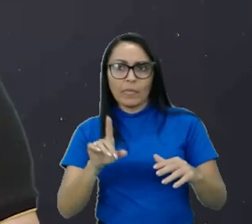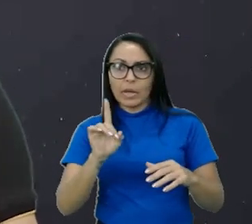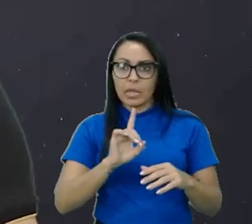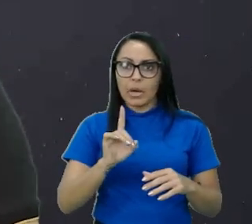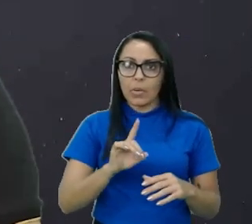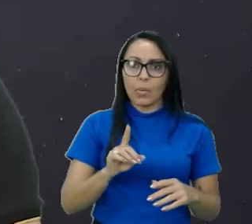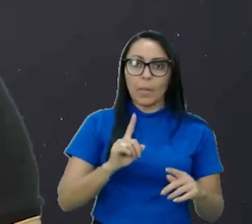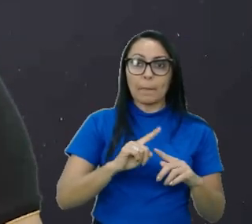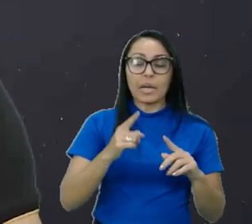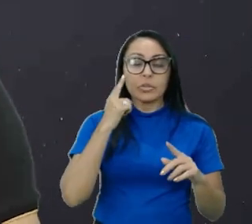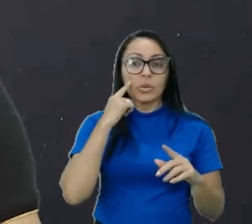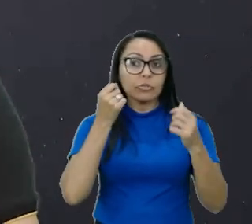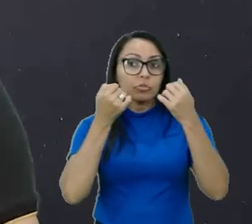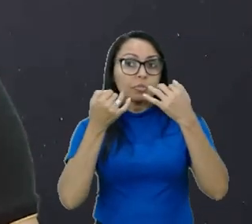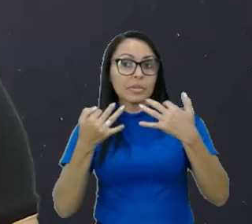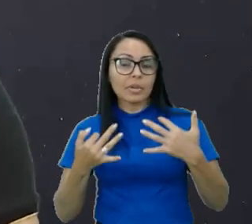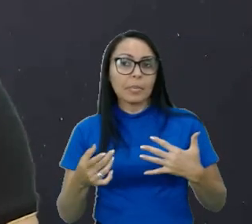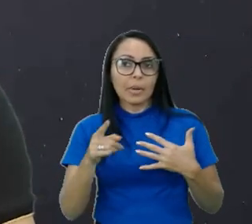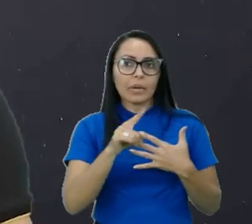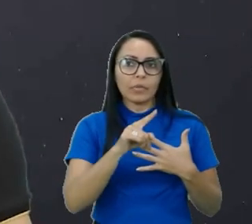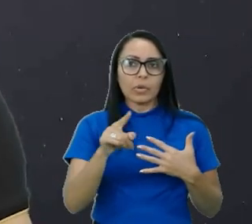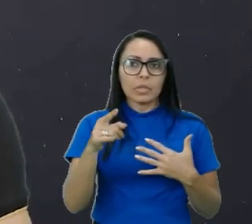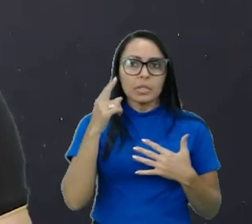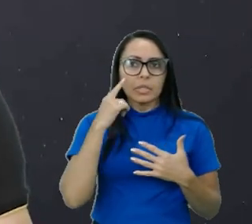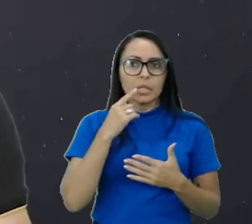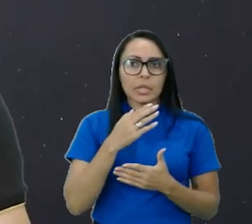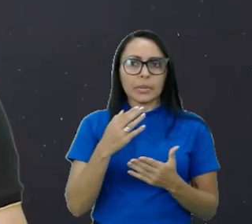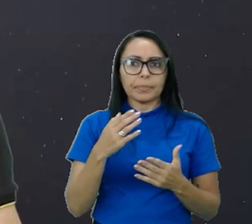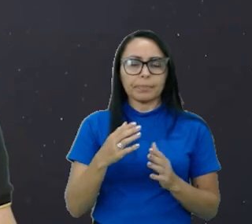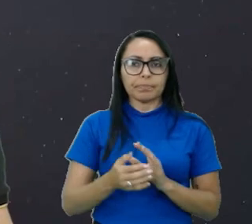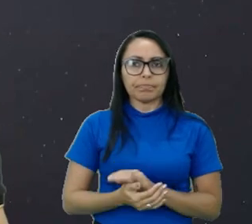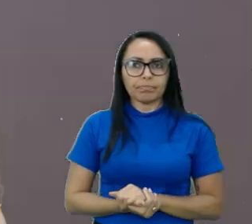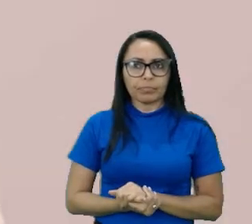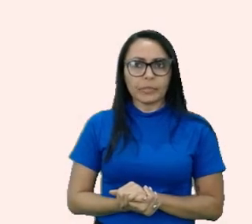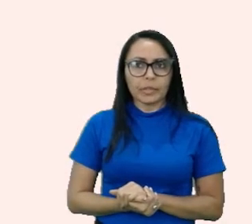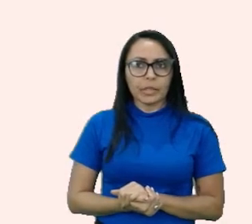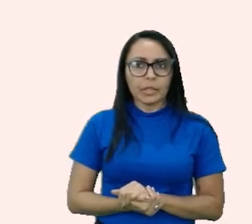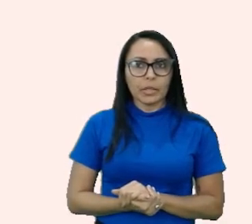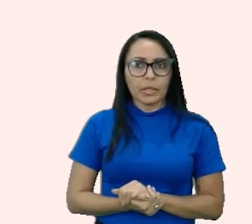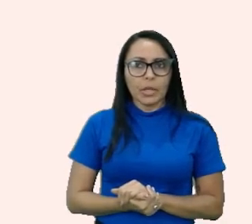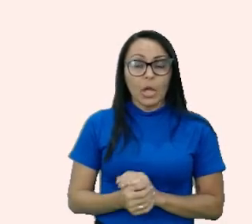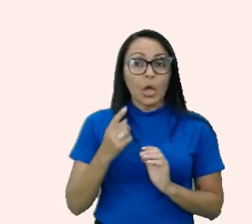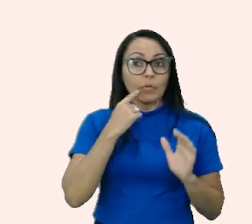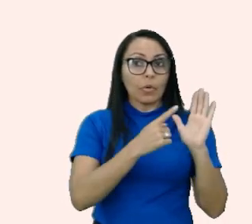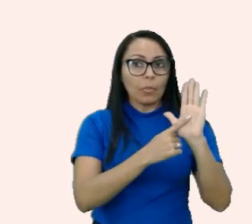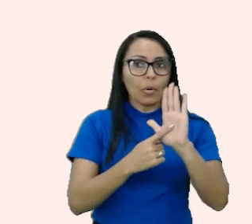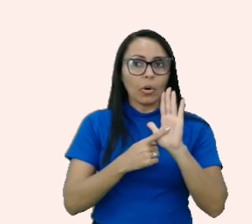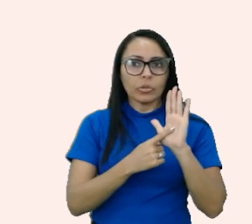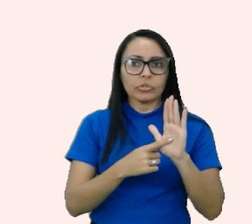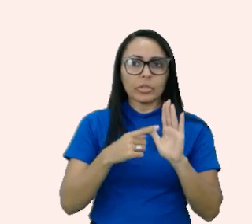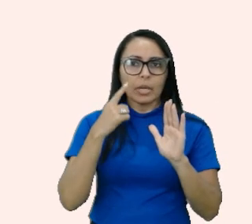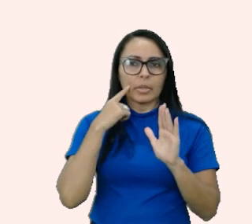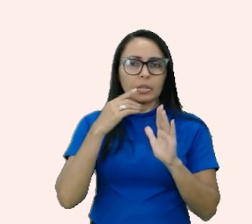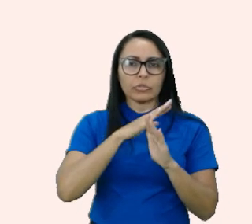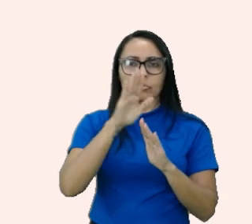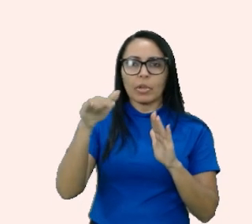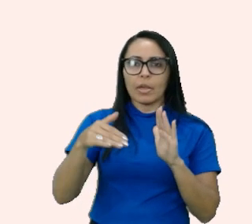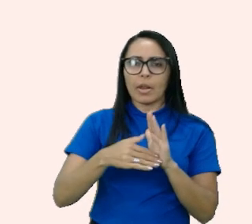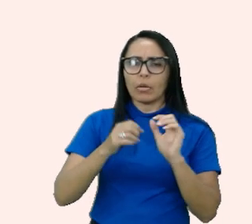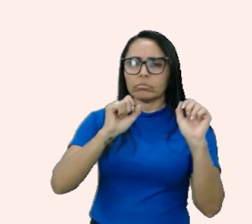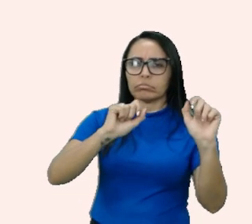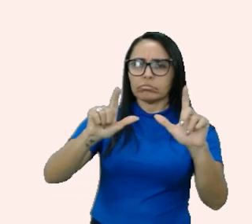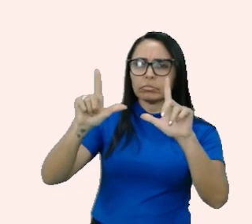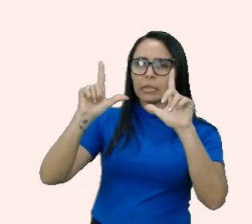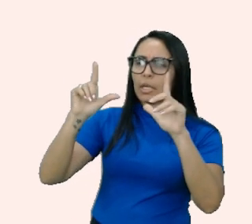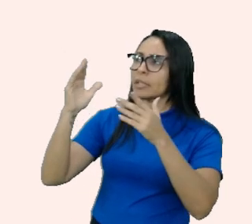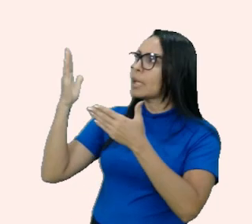quero trazer para você o seguinte. Vai lá na tela geral, Robertão. Vou trazer para você o seguinte. Lá na tela geral eu trago para você o